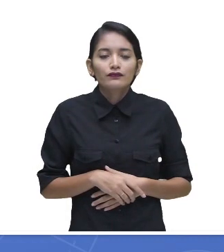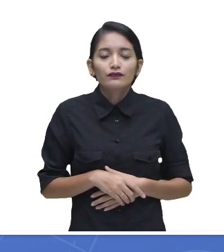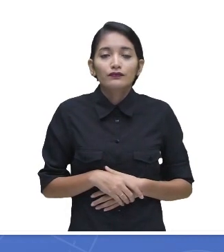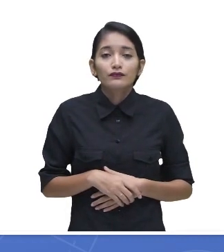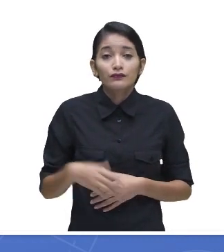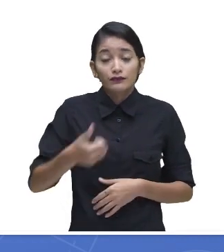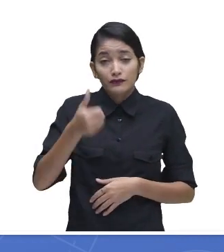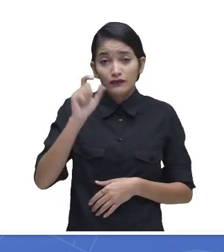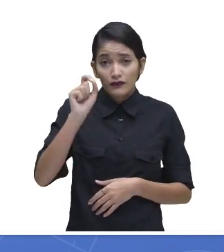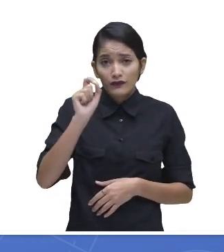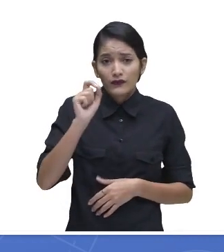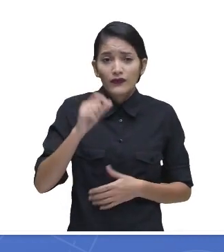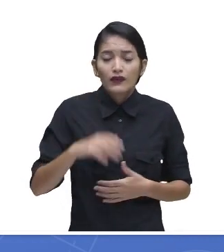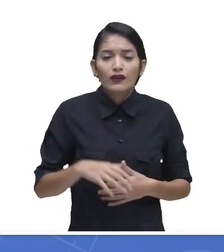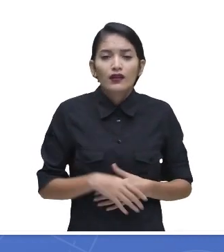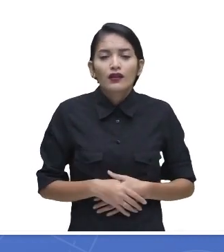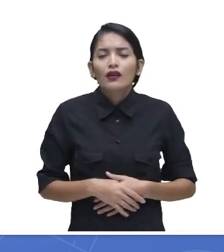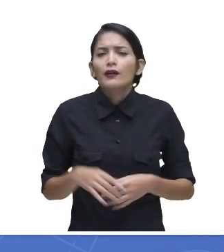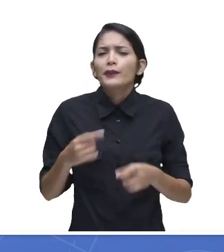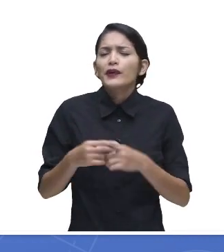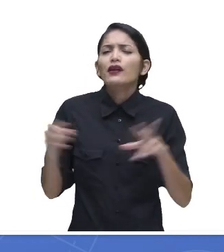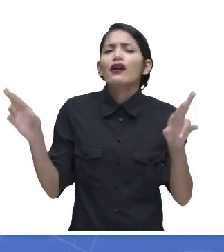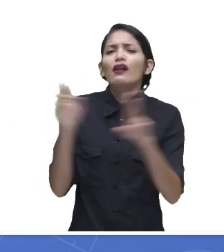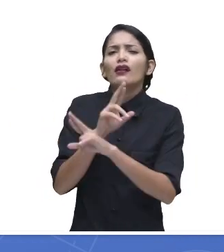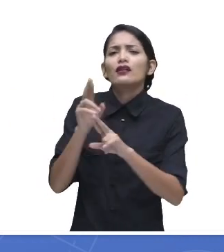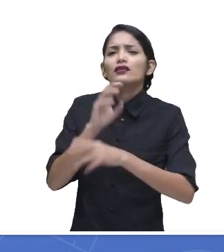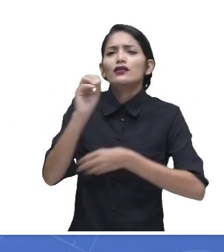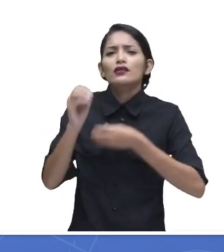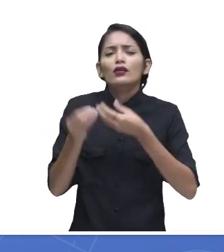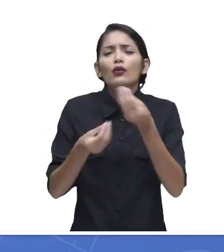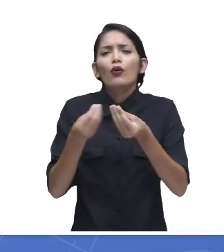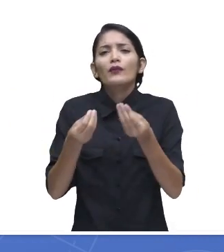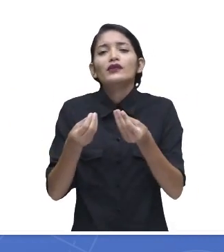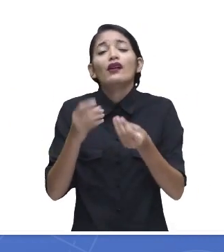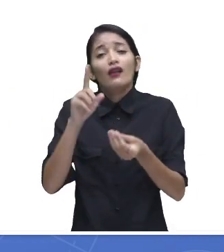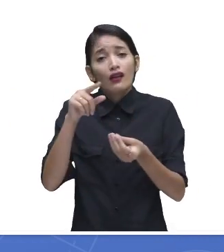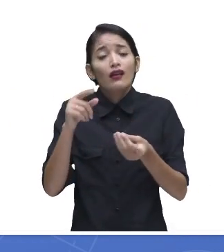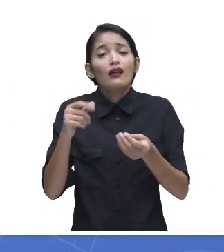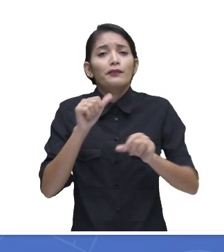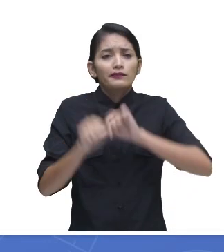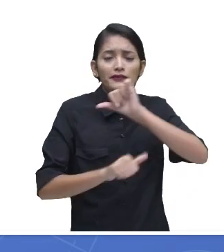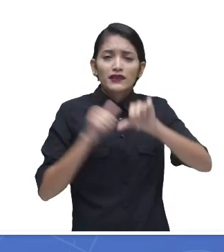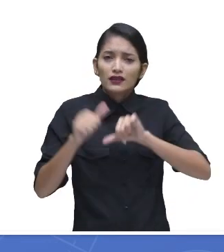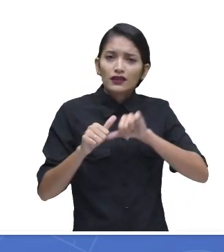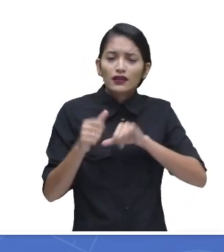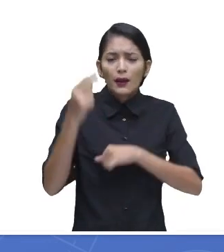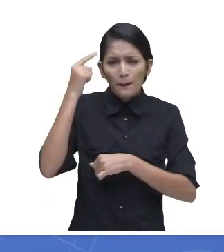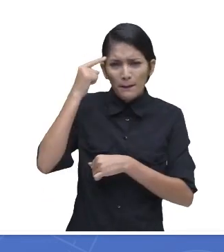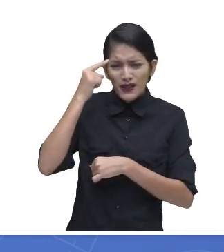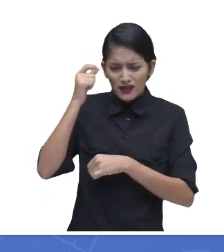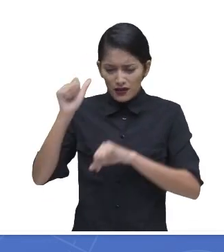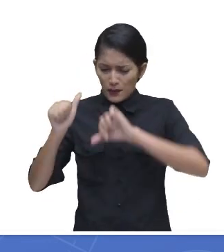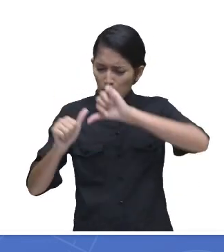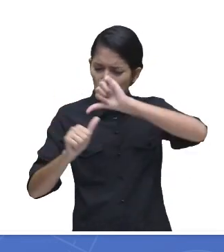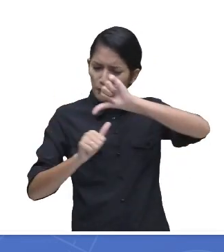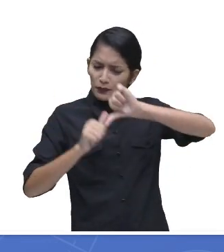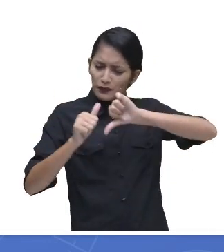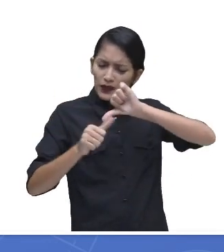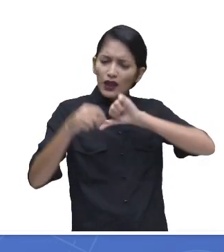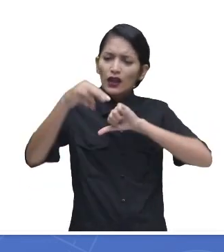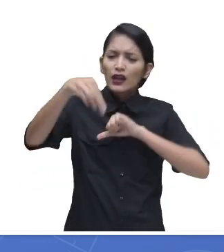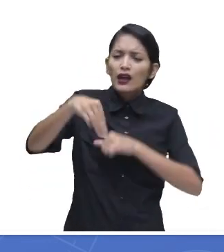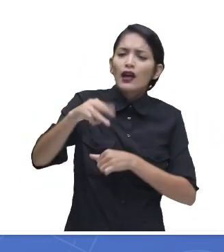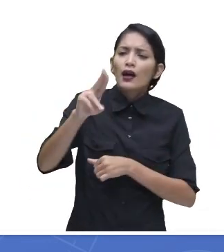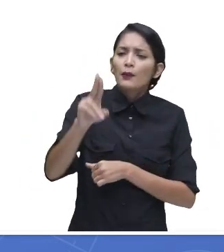Primeiro, porque ela está relacionada com o sentido de mudança, não é isso? Então, normalmente a gente pensa que mudança é